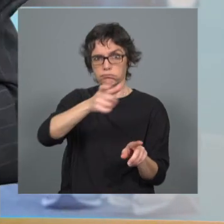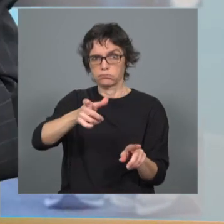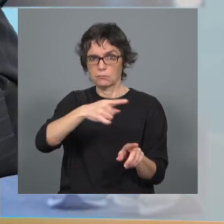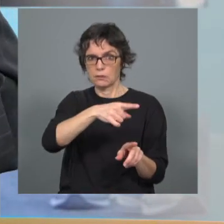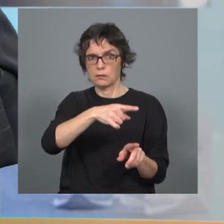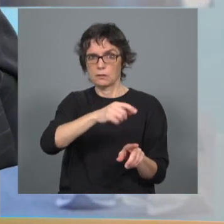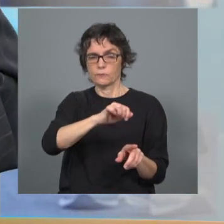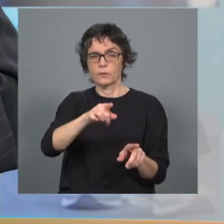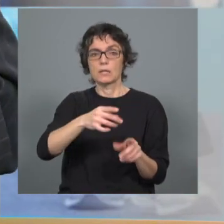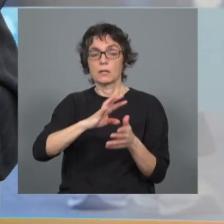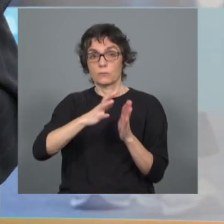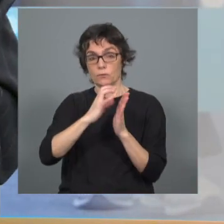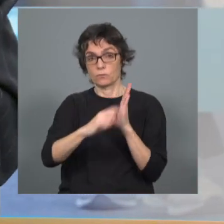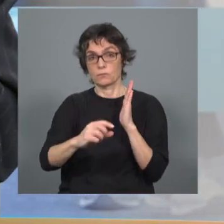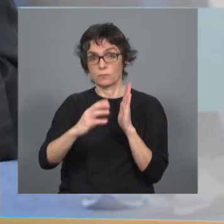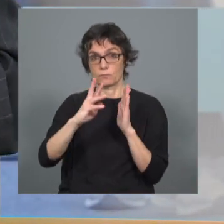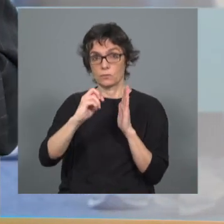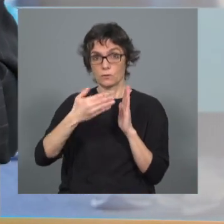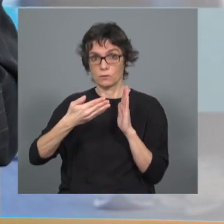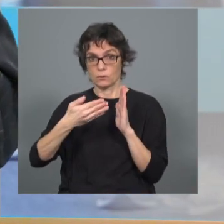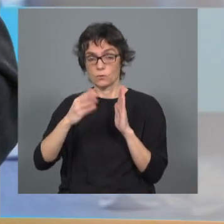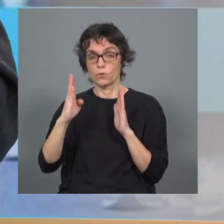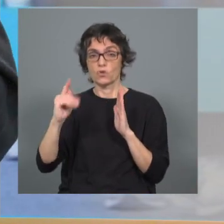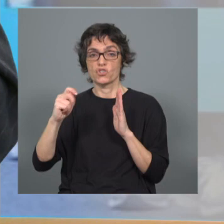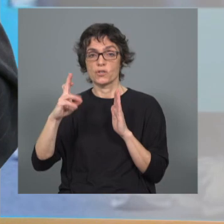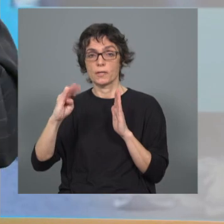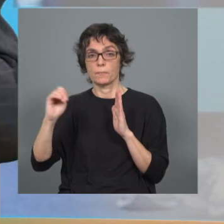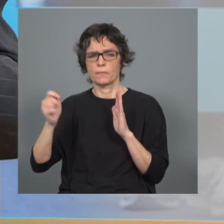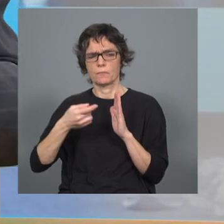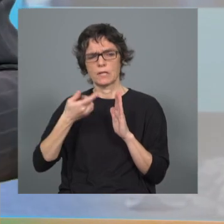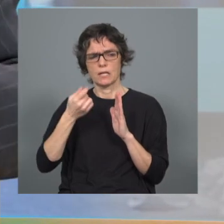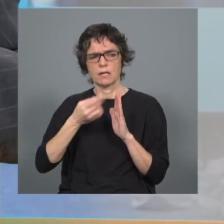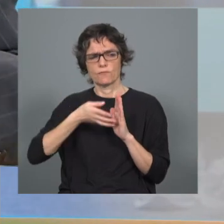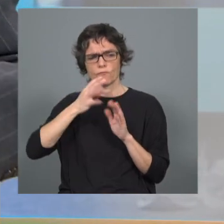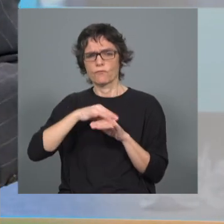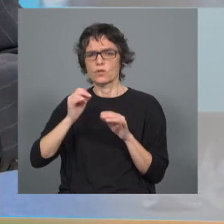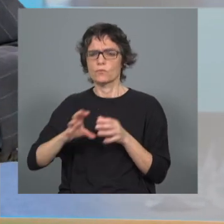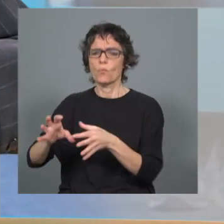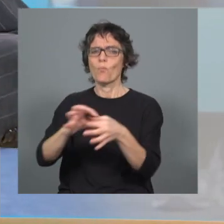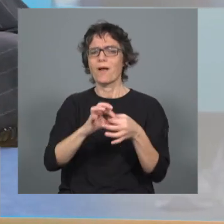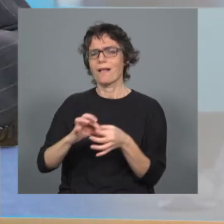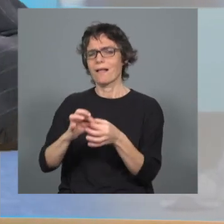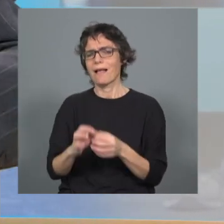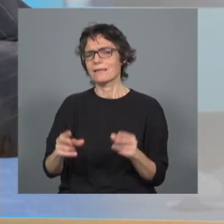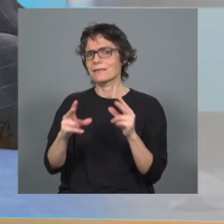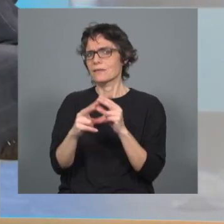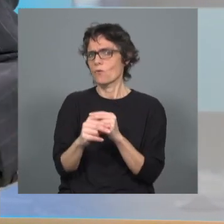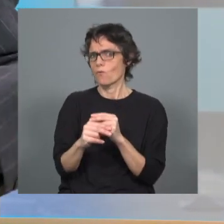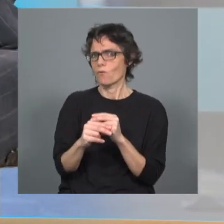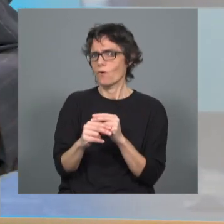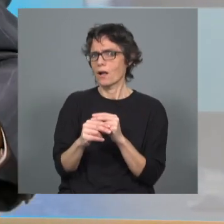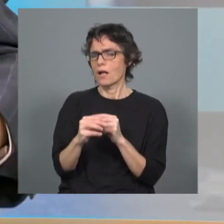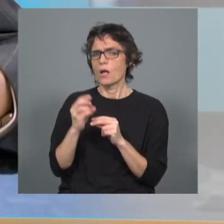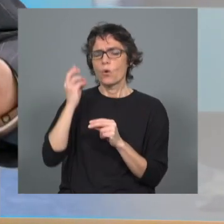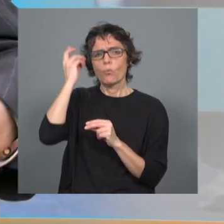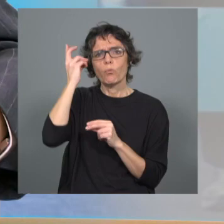capítulo 31 de Jeremias, falam de uma nova aliança. A Páscoa era o momento da aliança, o Cordeiro era o Cordeiro